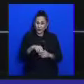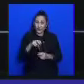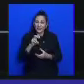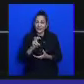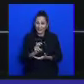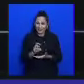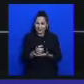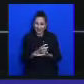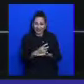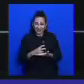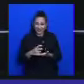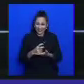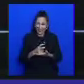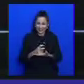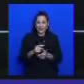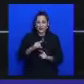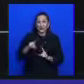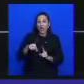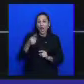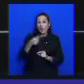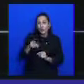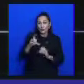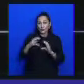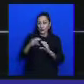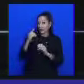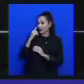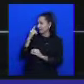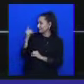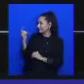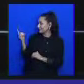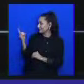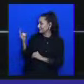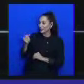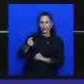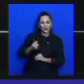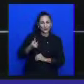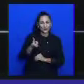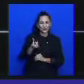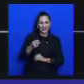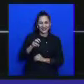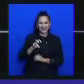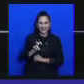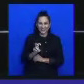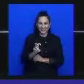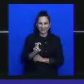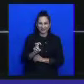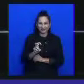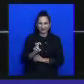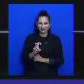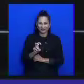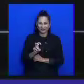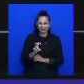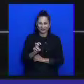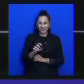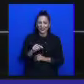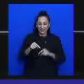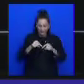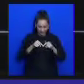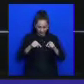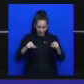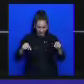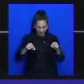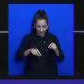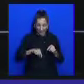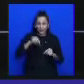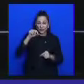5 dezenas da Quina. Vem chegando a última bola, 65. Bola 65. Temos aqui as